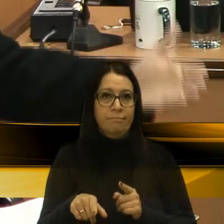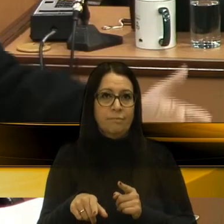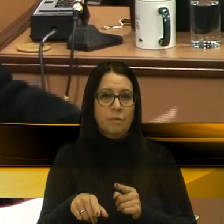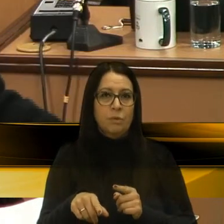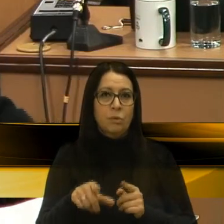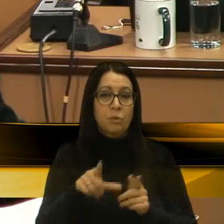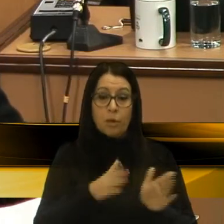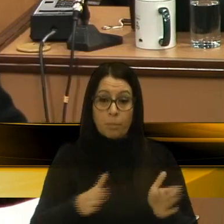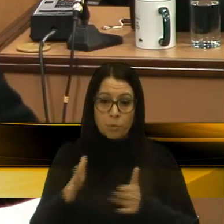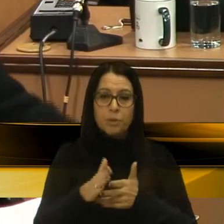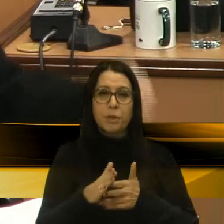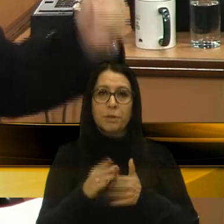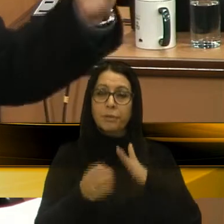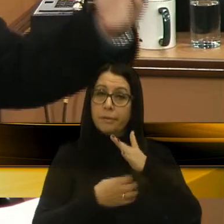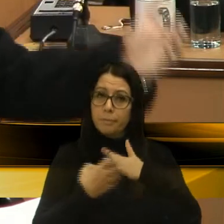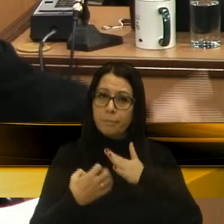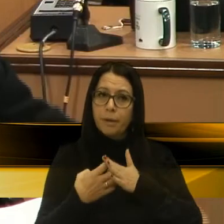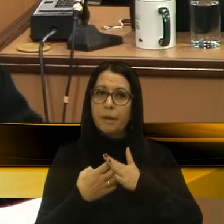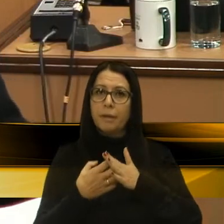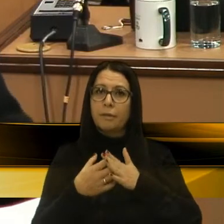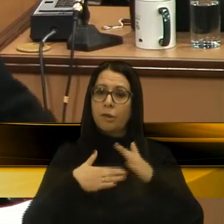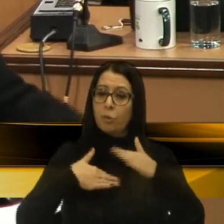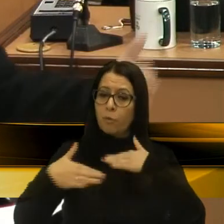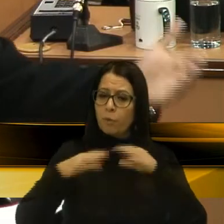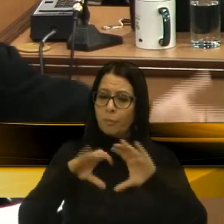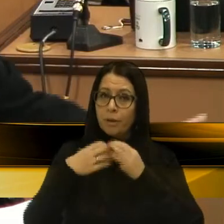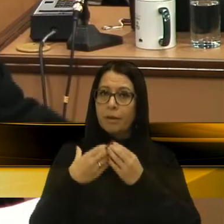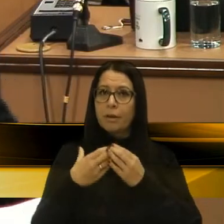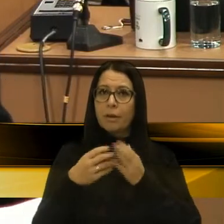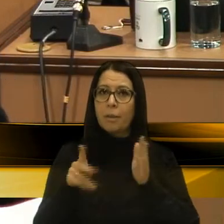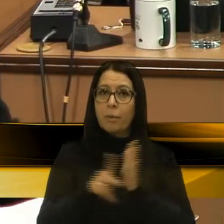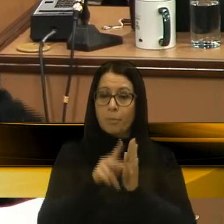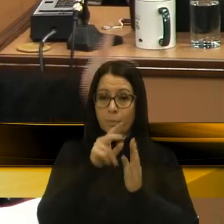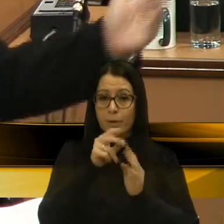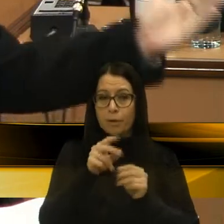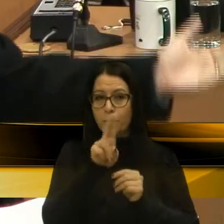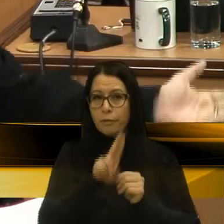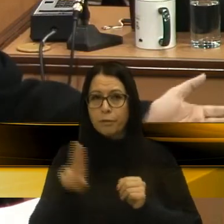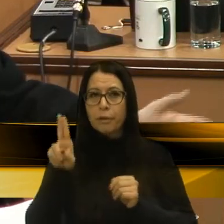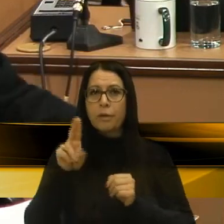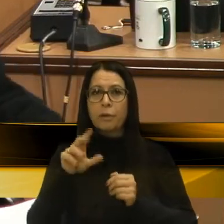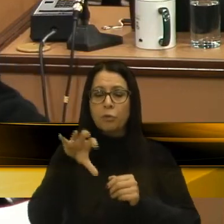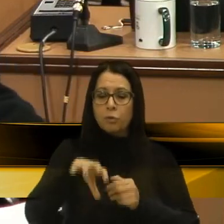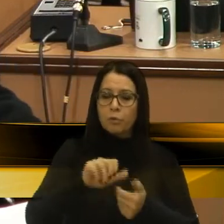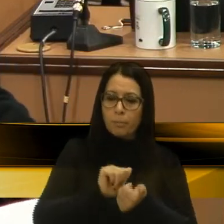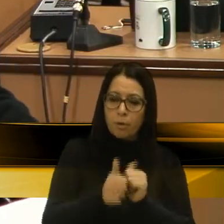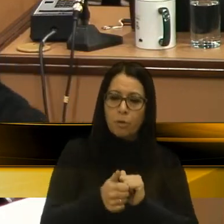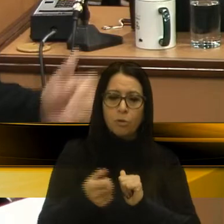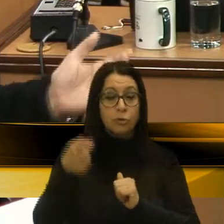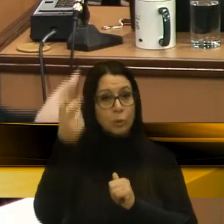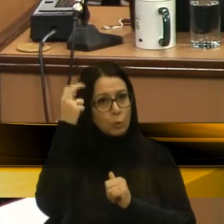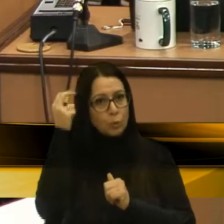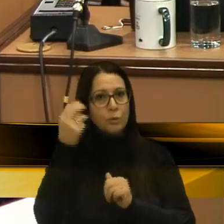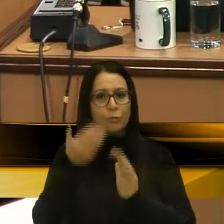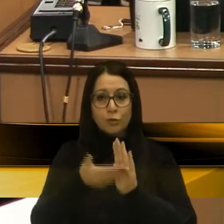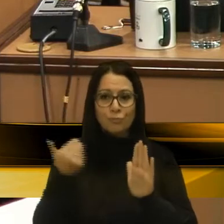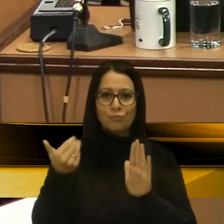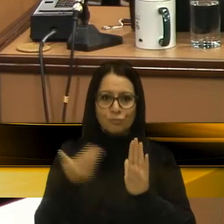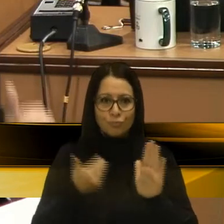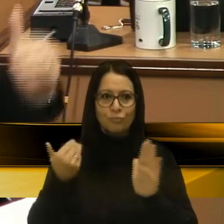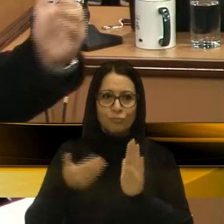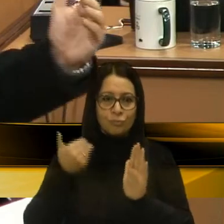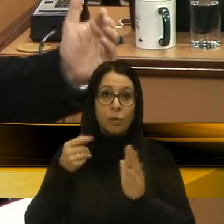1 ano e meio ainda de sacrifício de muitas comunidades da nossa cidade. Então, vão ter que aguentar, mas o povo que